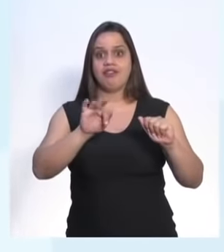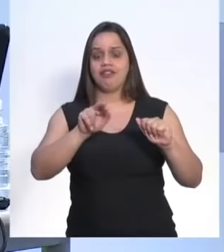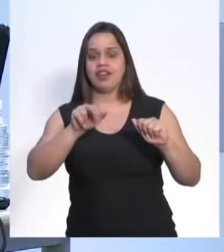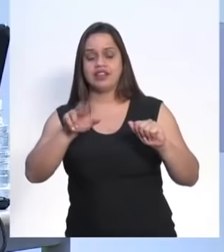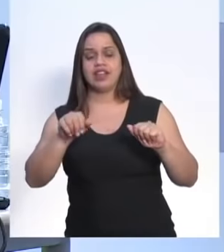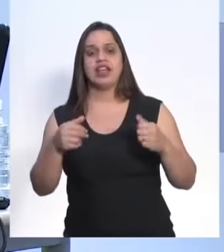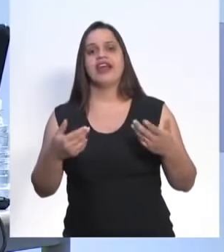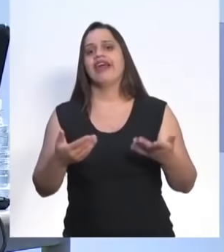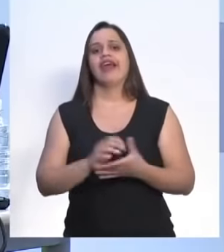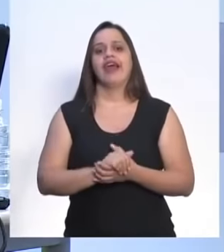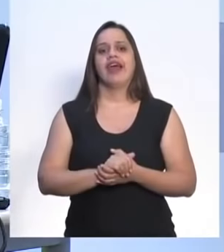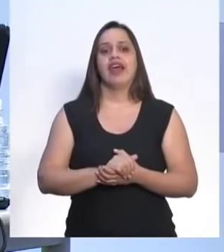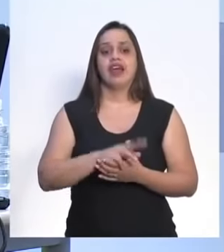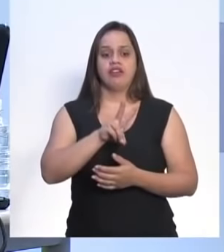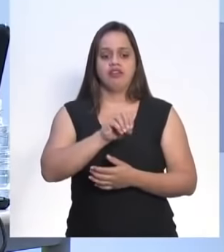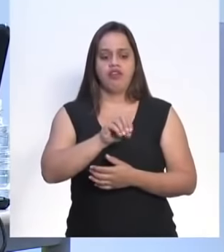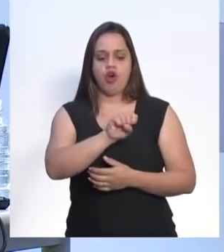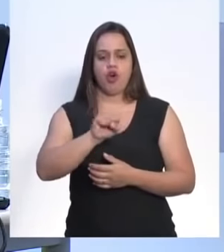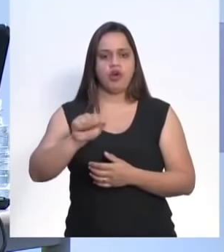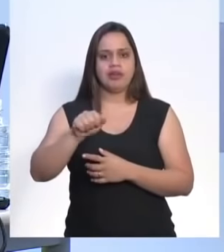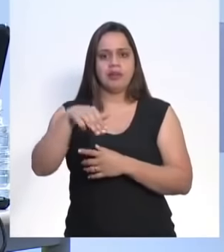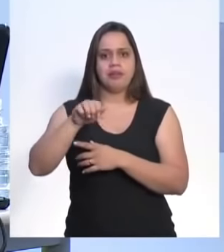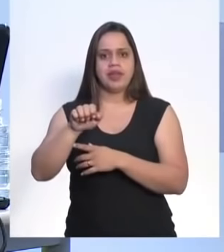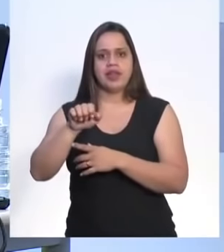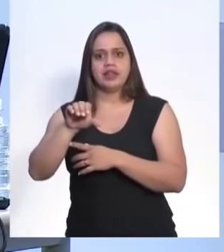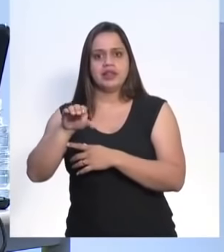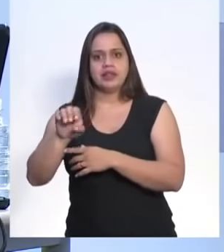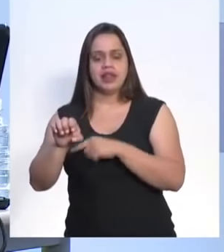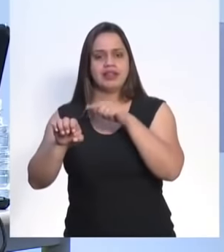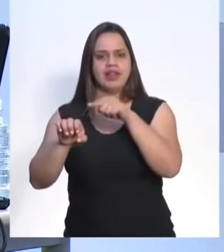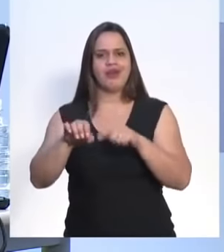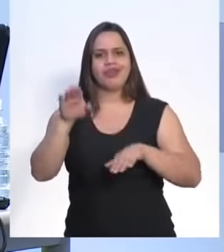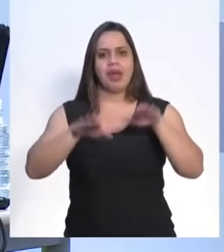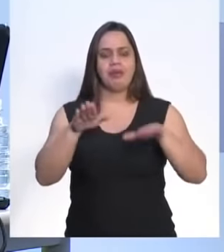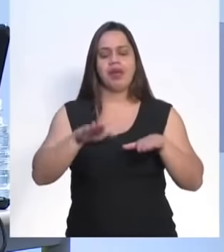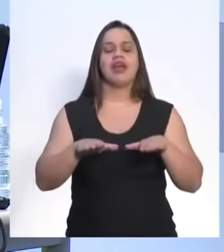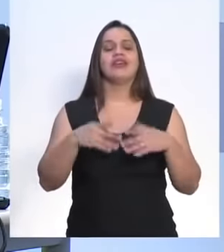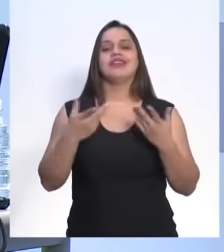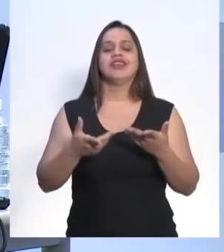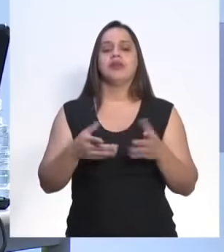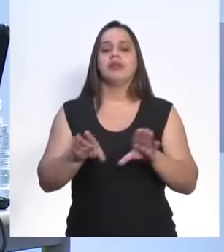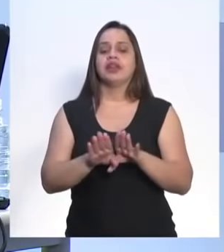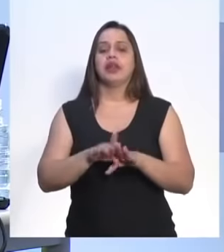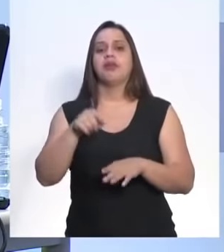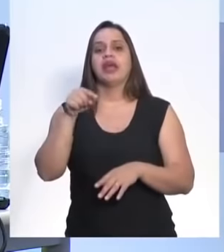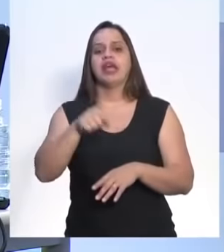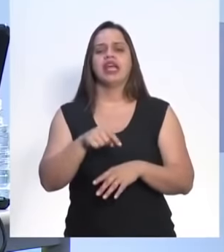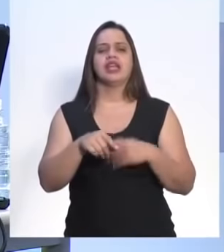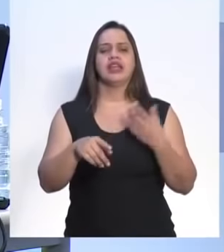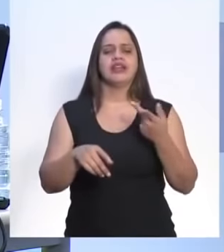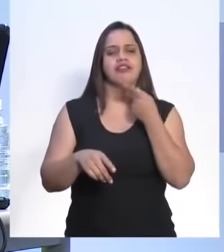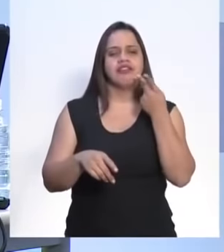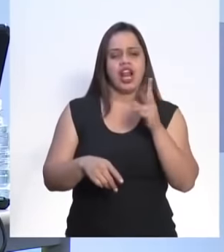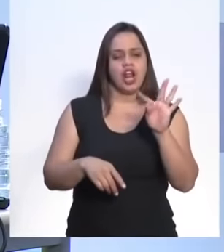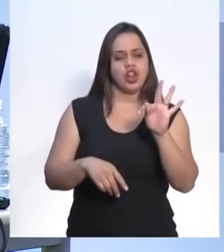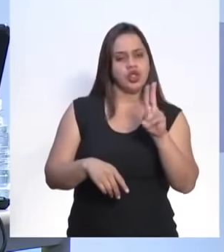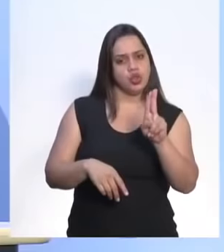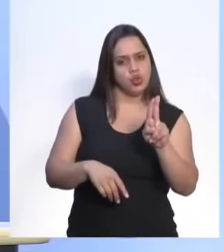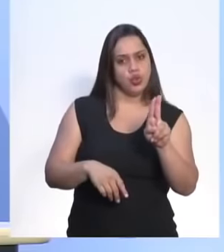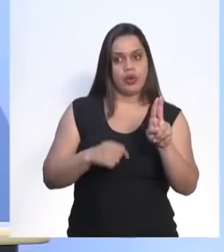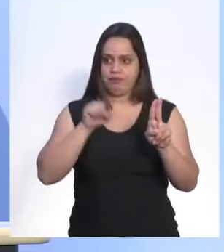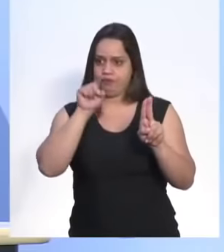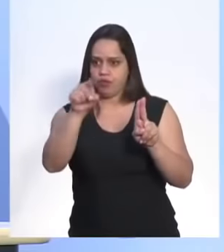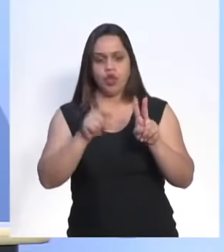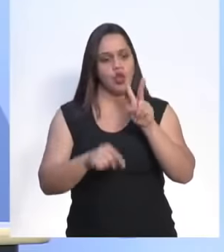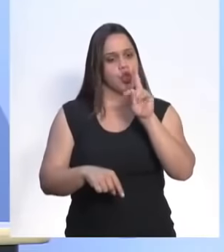bom. Você, nem tu depende da região, né, que é mais... Mais o Rio de Janeiro, às vezes fala tu, o Sul, fala tu. Quando